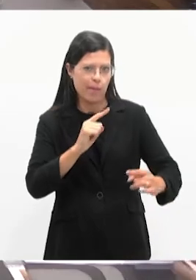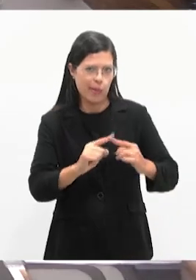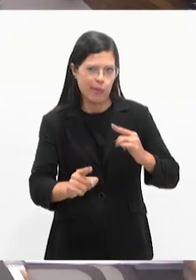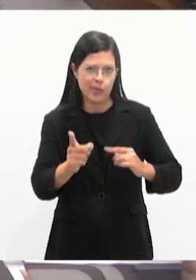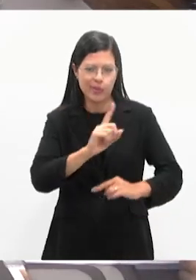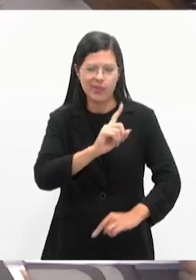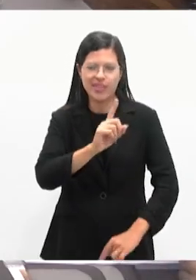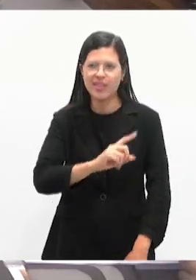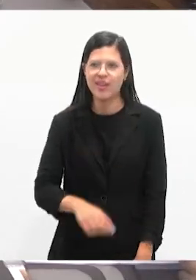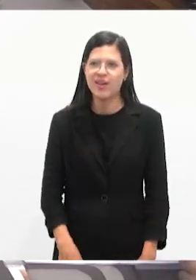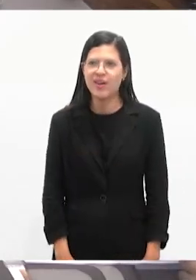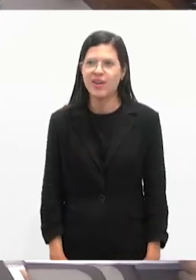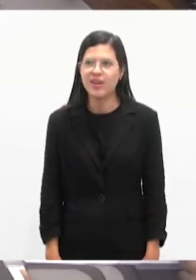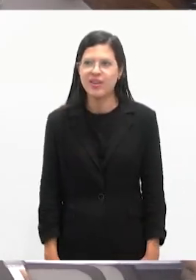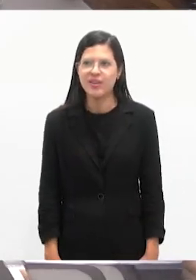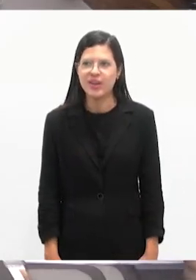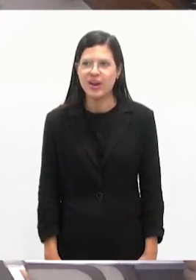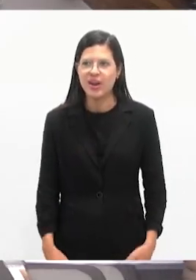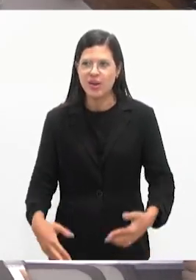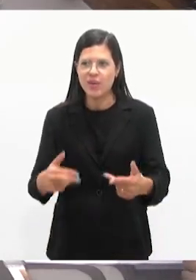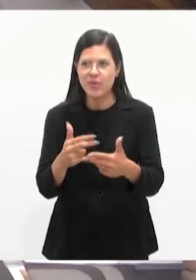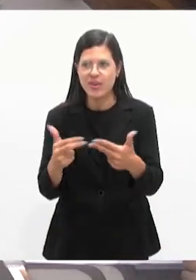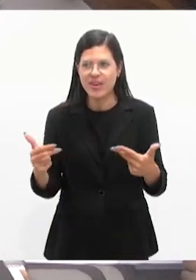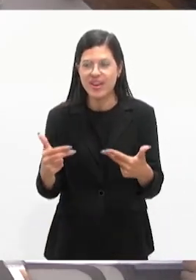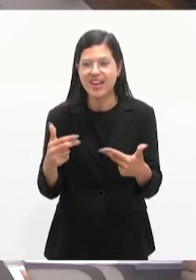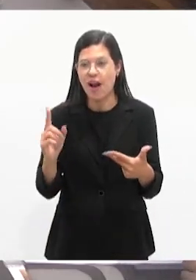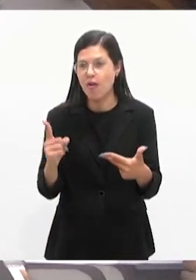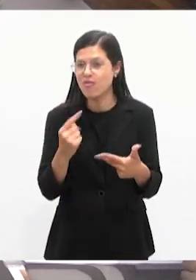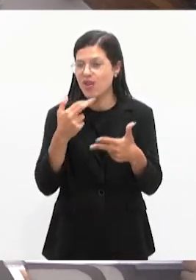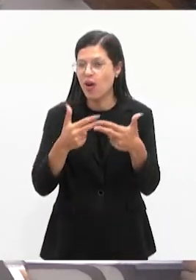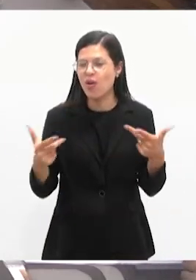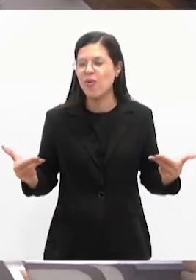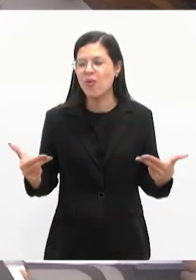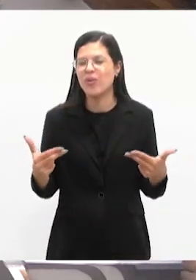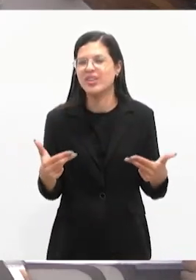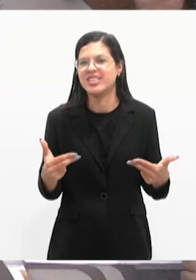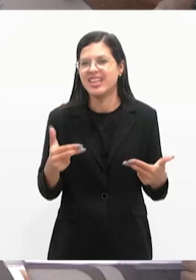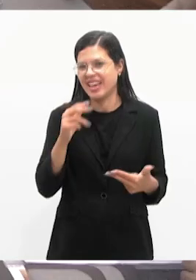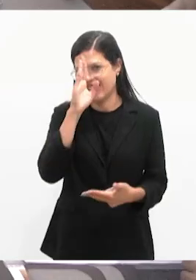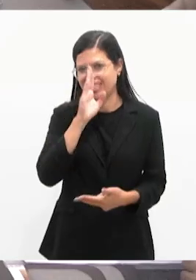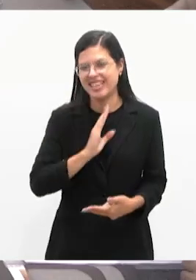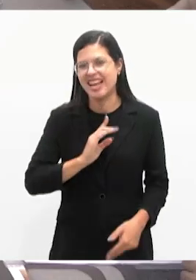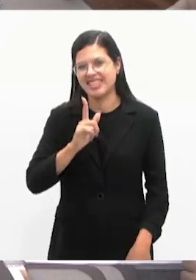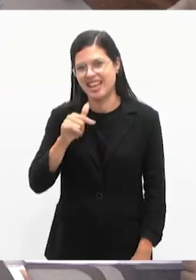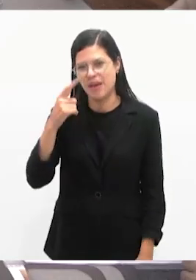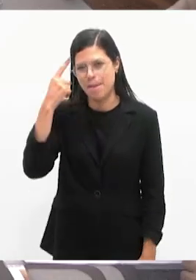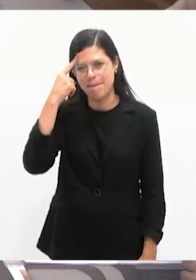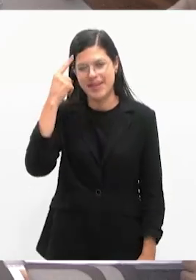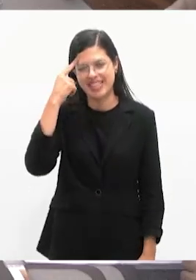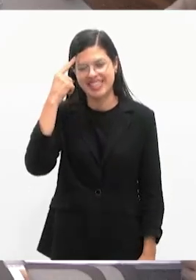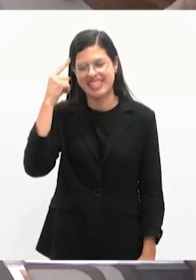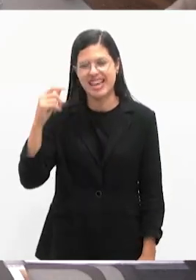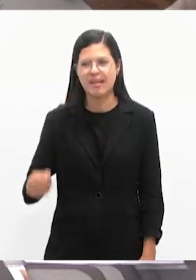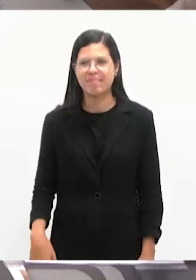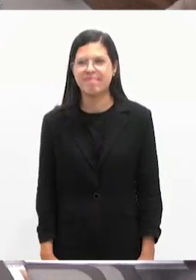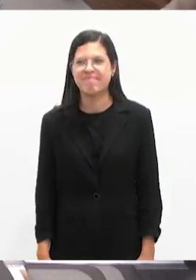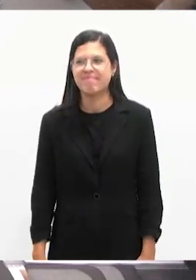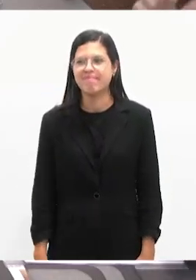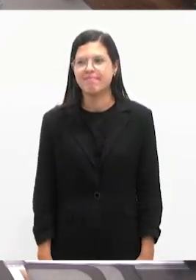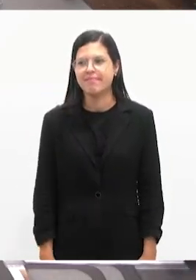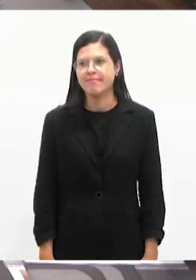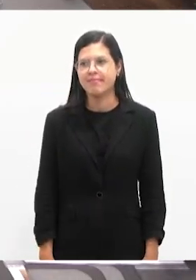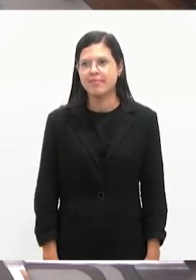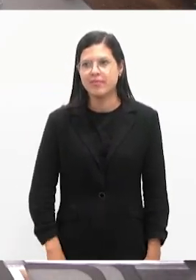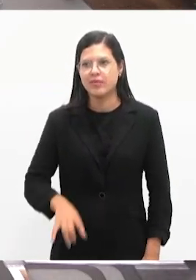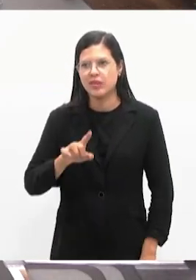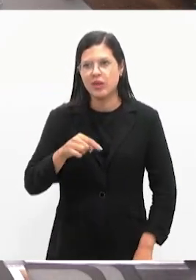A única coisa que ainda é de graça é a gente pensar, imaginar e fantasiar. Muito bom. Após essa